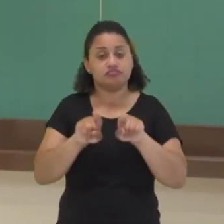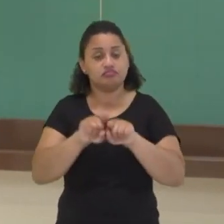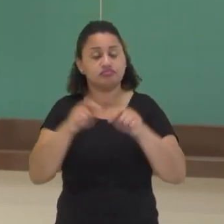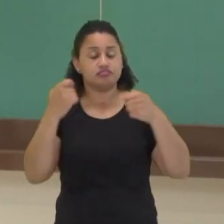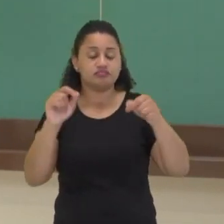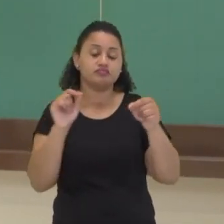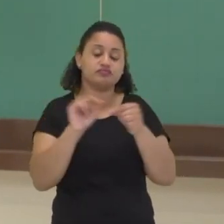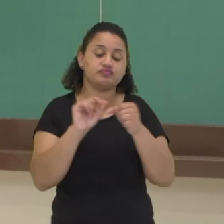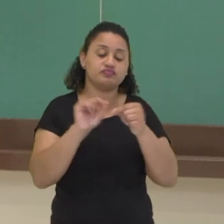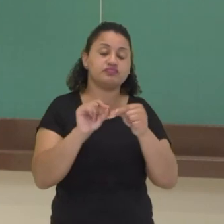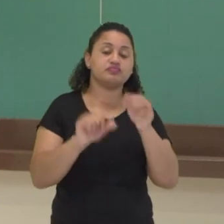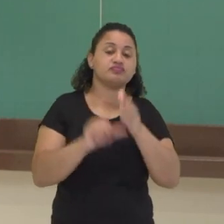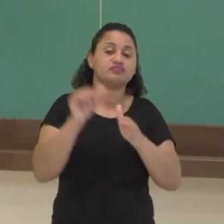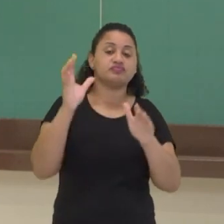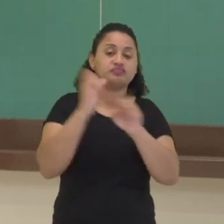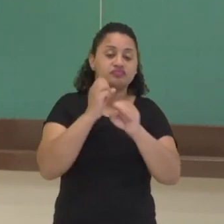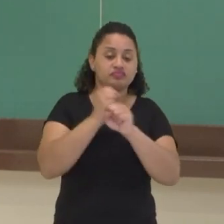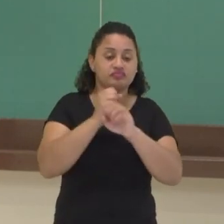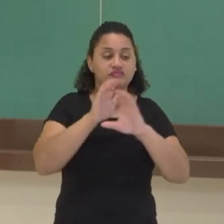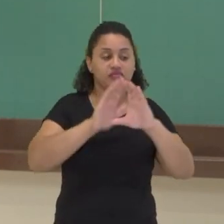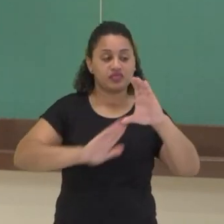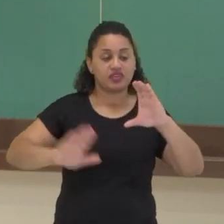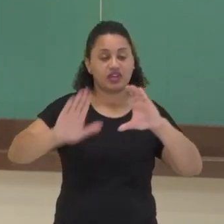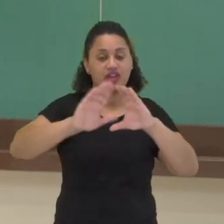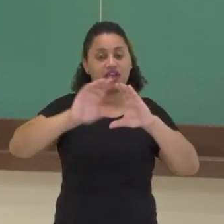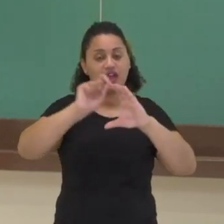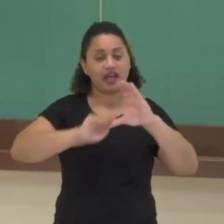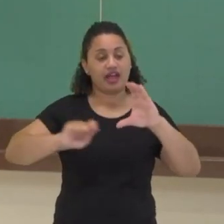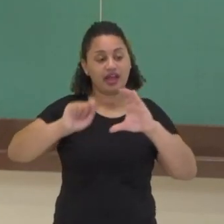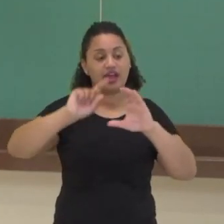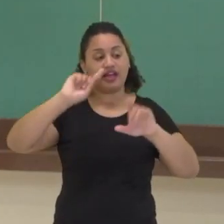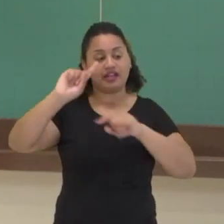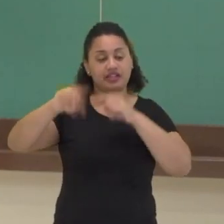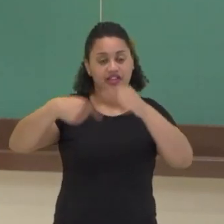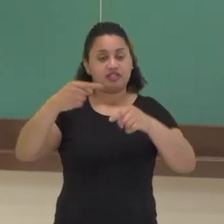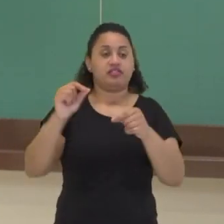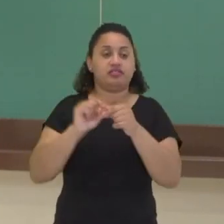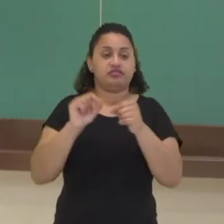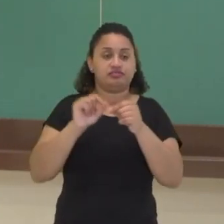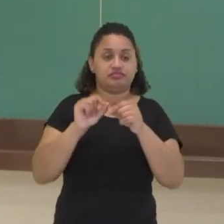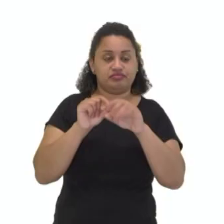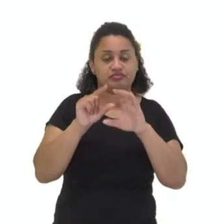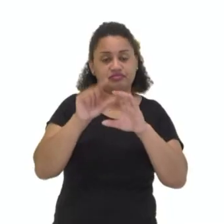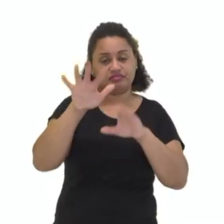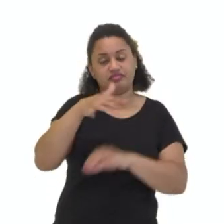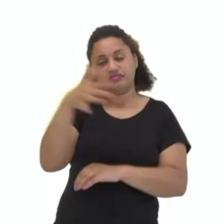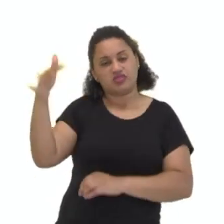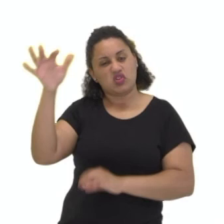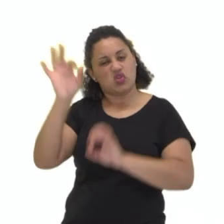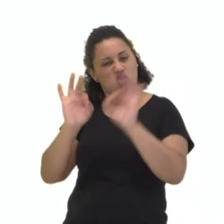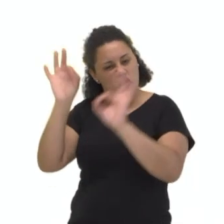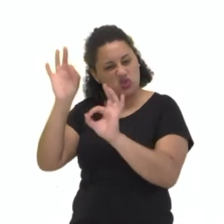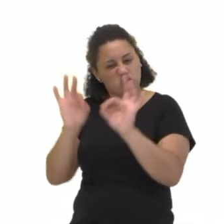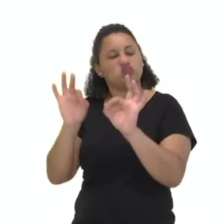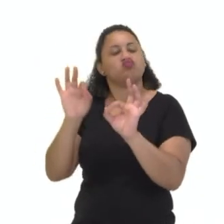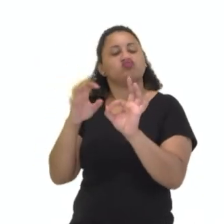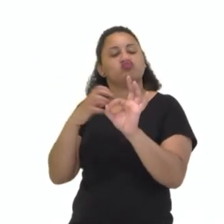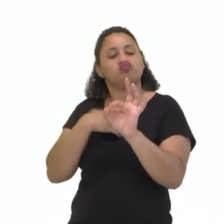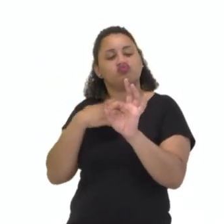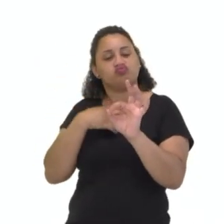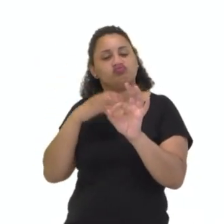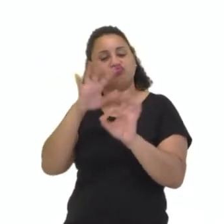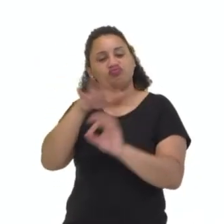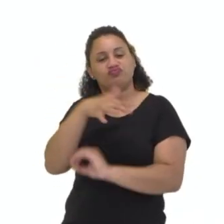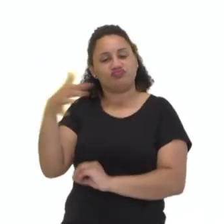o cálculo da área do círculo. Depois você vai jogar nessa tabela, vai organizar essa